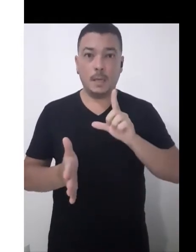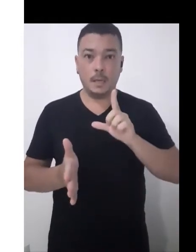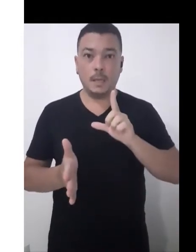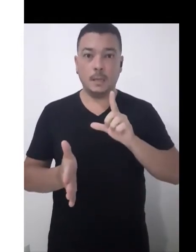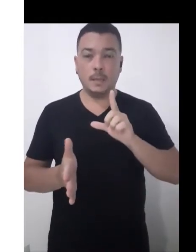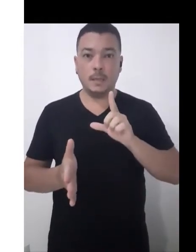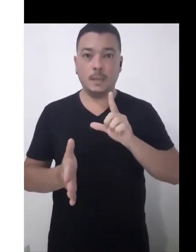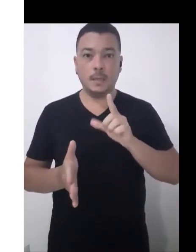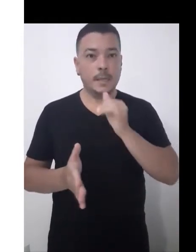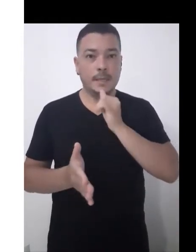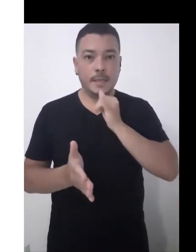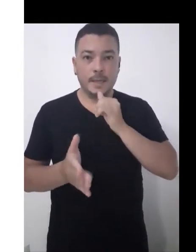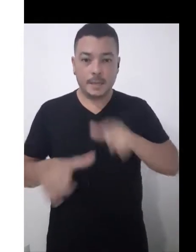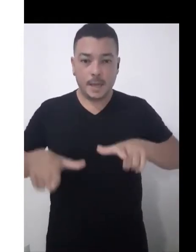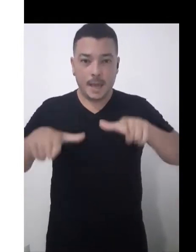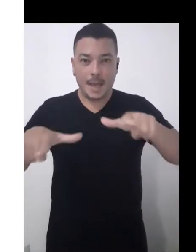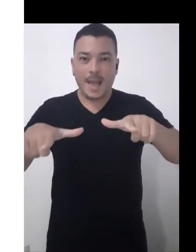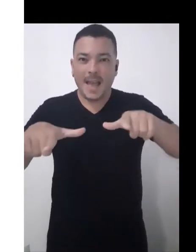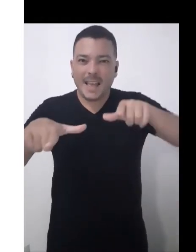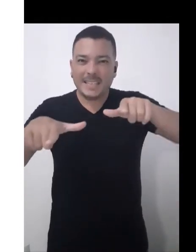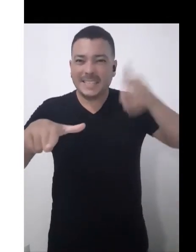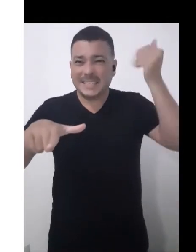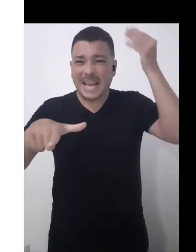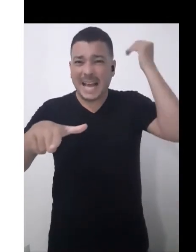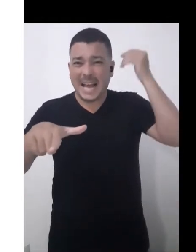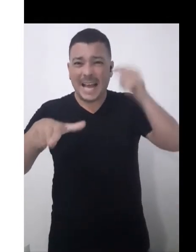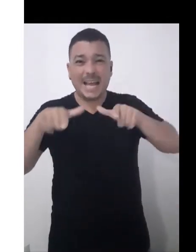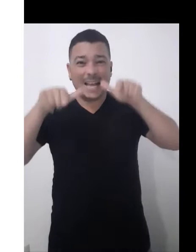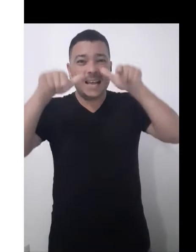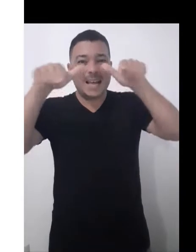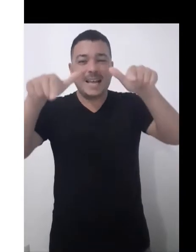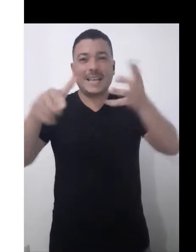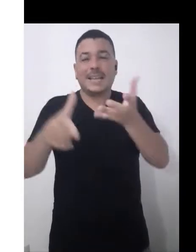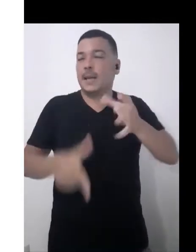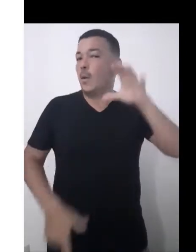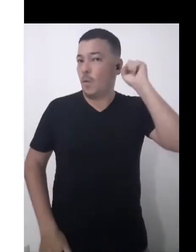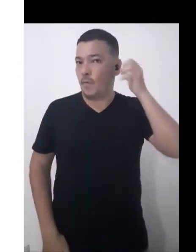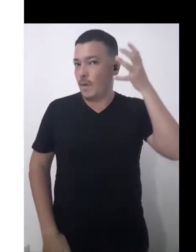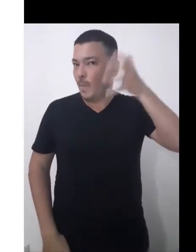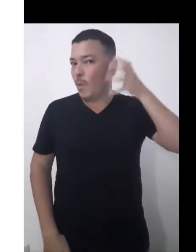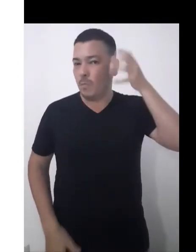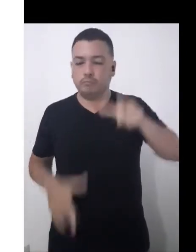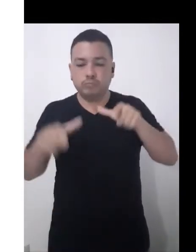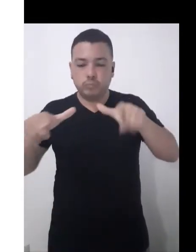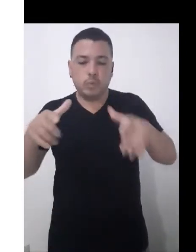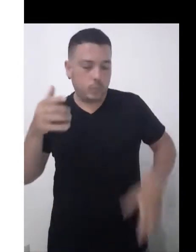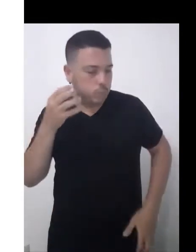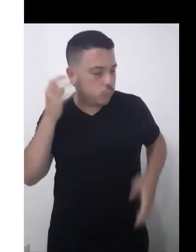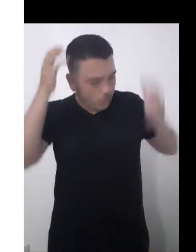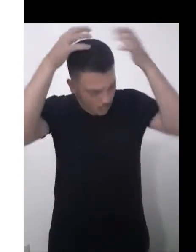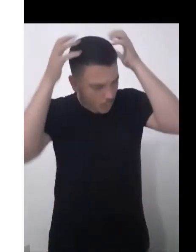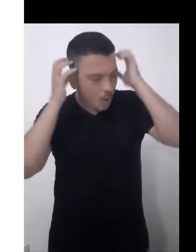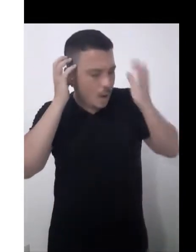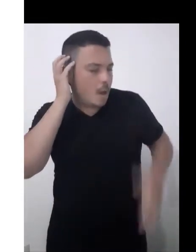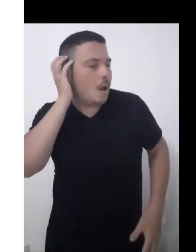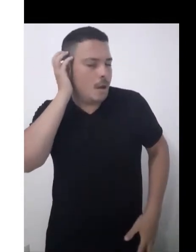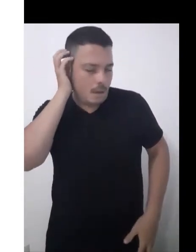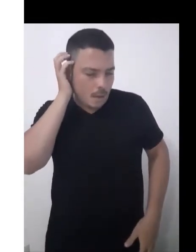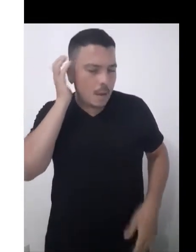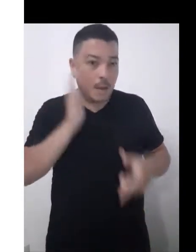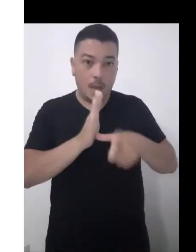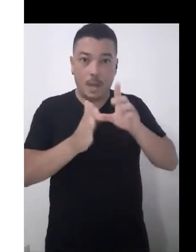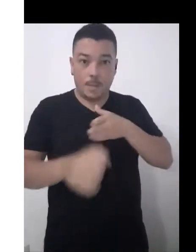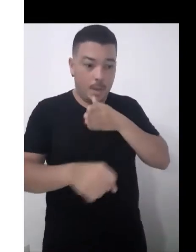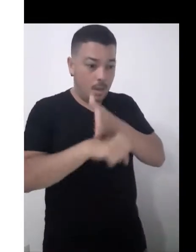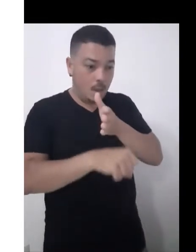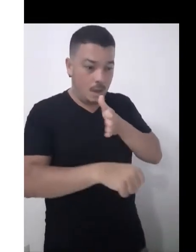nas fitas, por exemplo, fita cassete. Né? Você queria ouvir música, tinha uma fita cassete, botava no Walkman. Para você chegar na parte da música que você queria, você